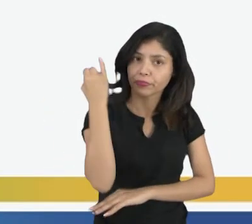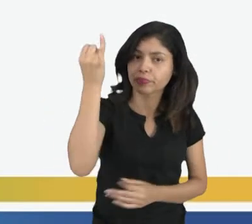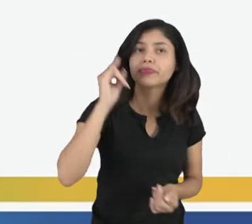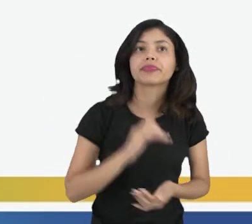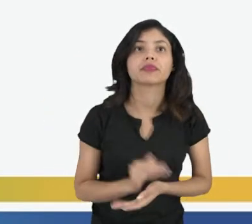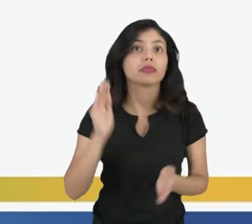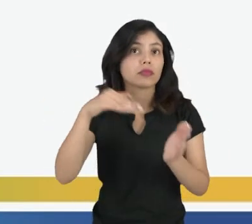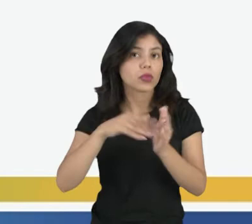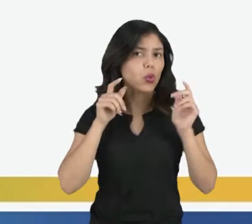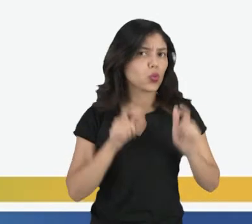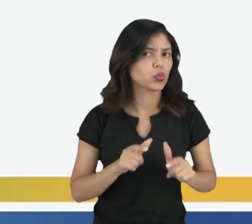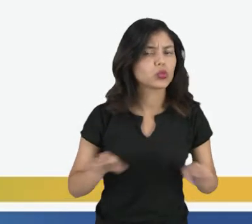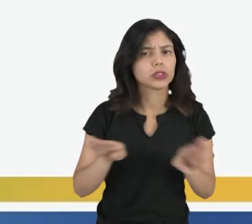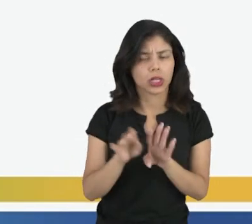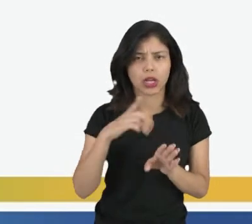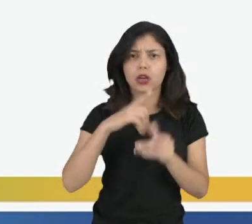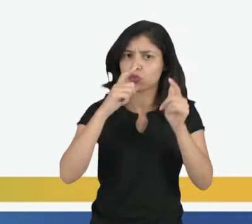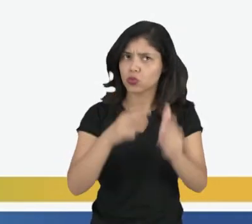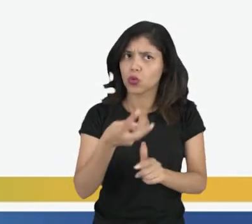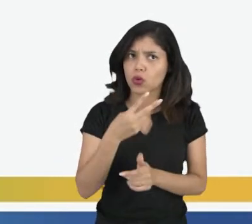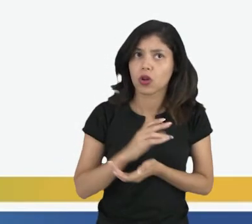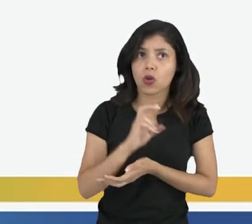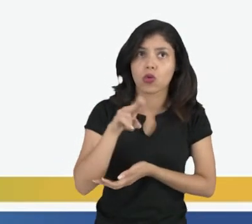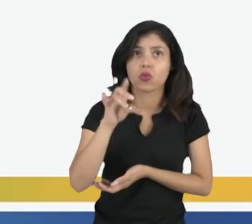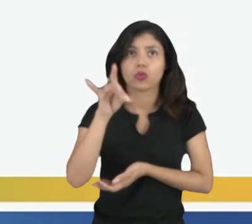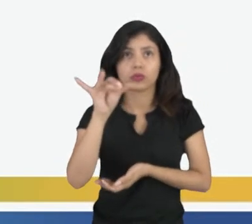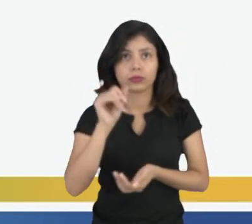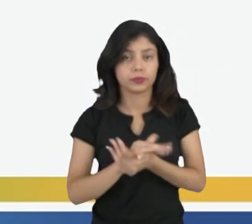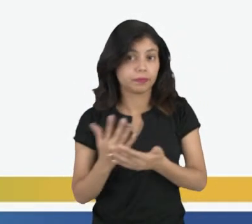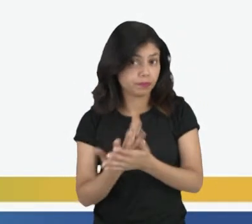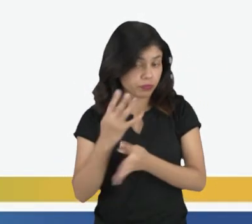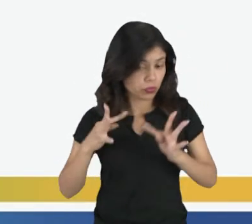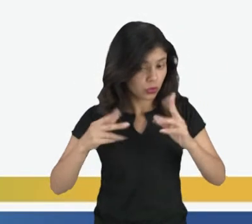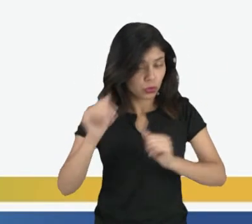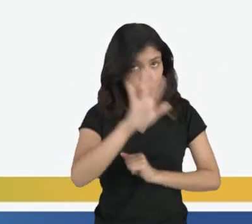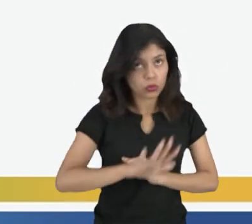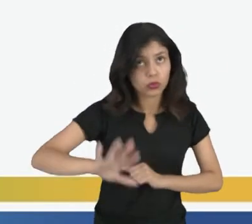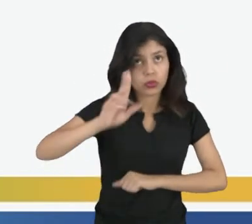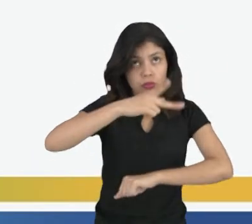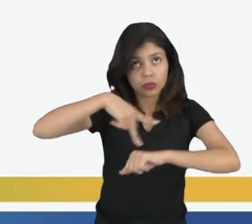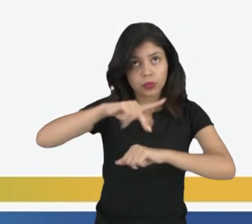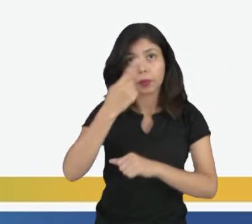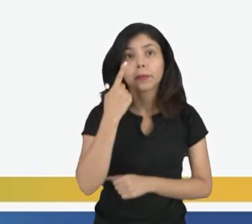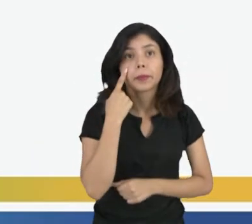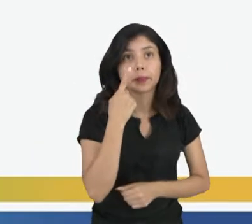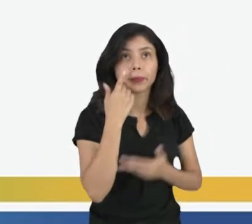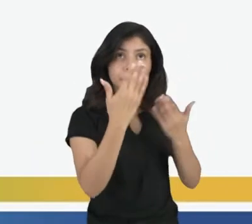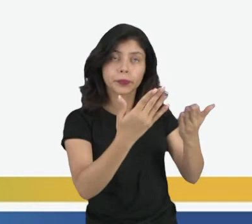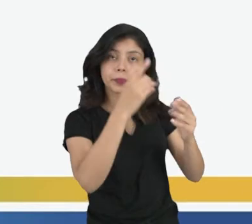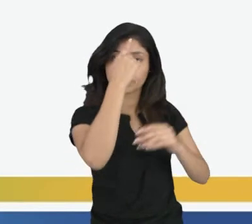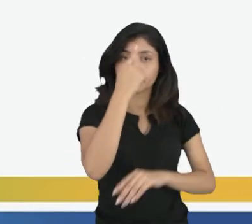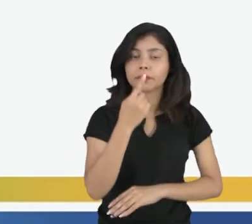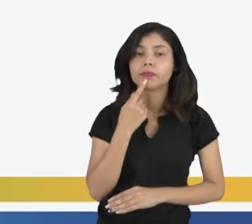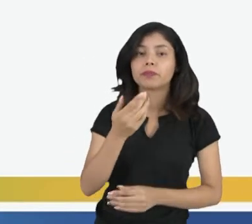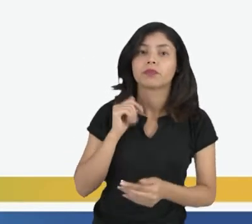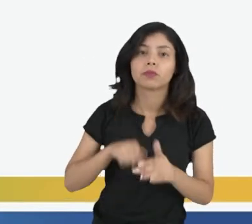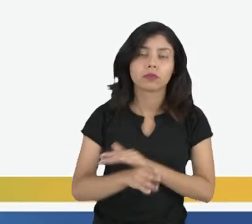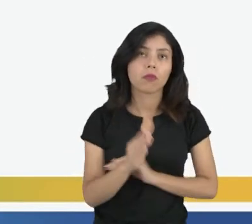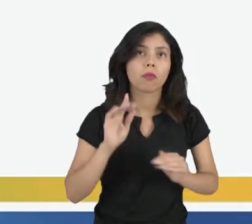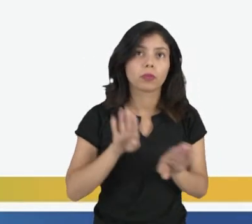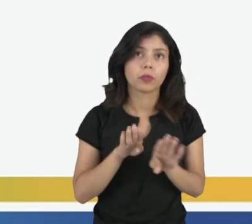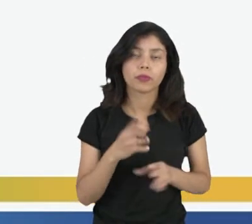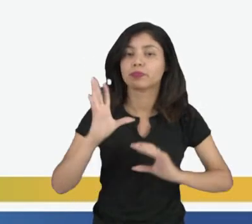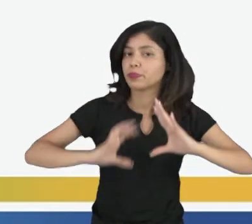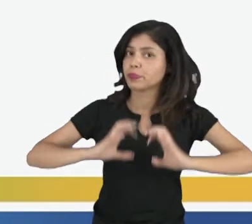principalmente onde está essa ocupação por kudos pegando todo esses países que você se identifica aí na tela e ele